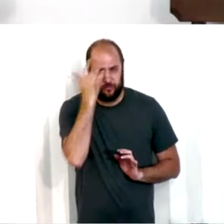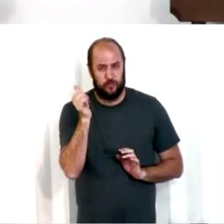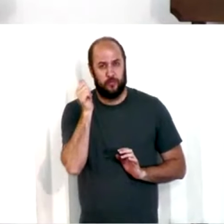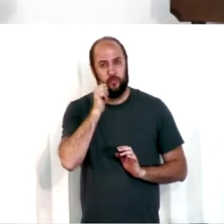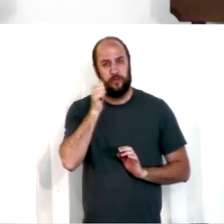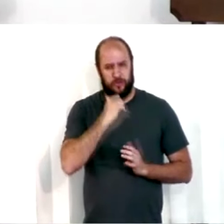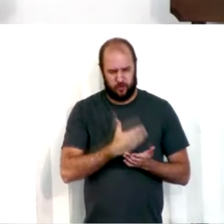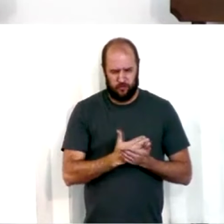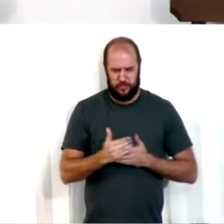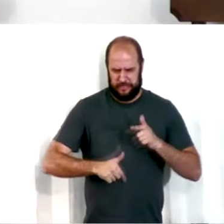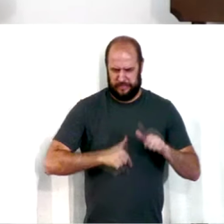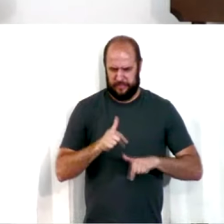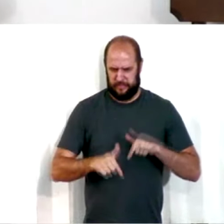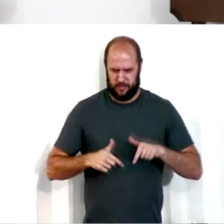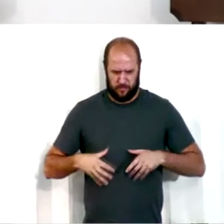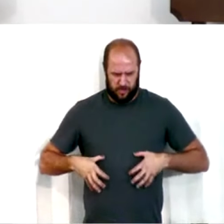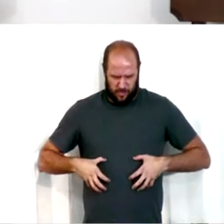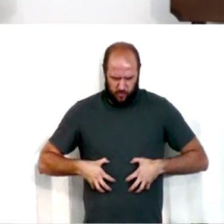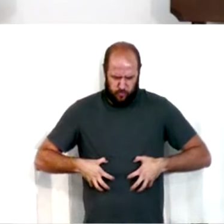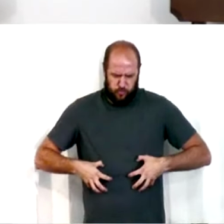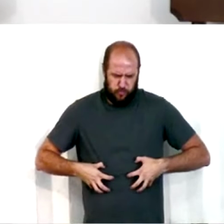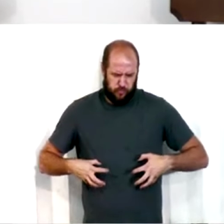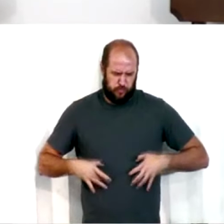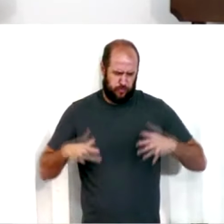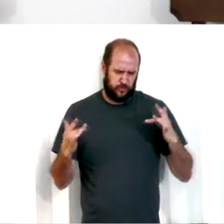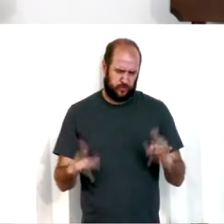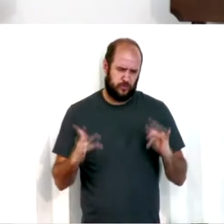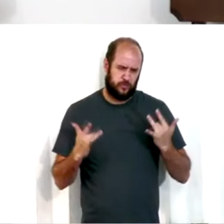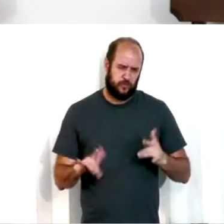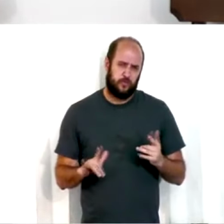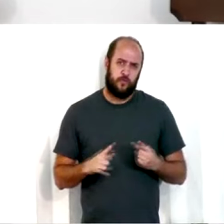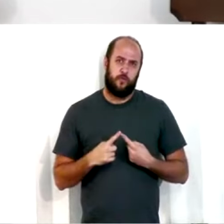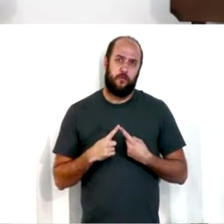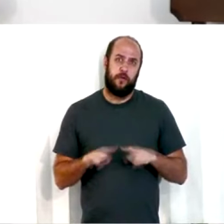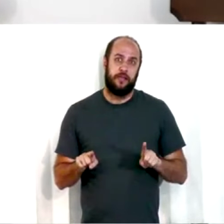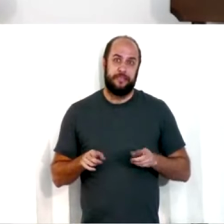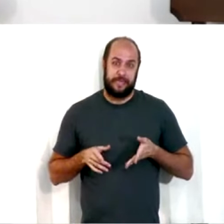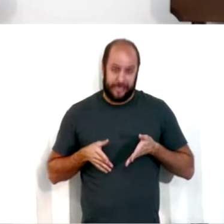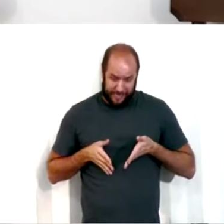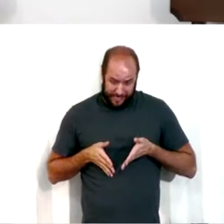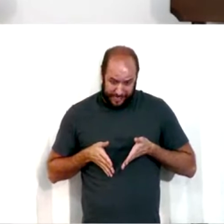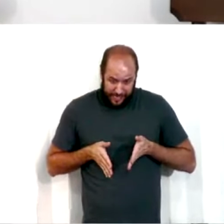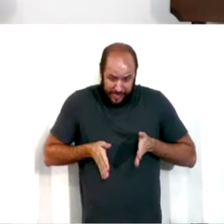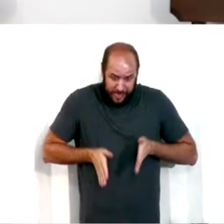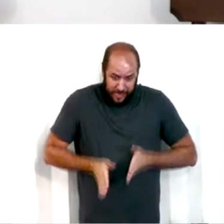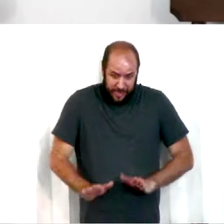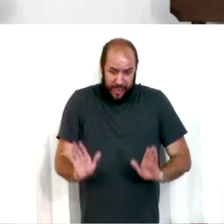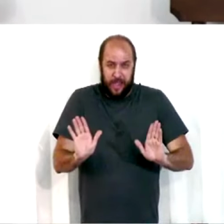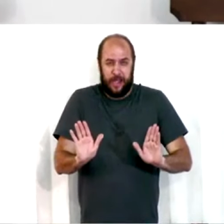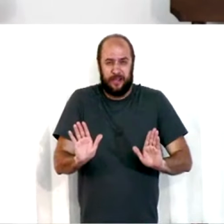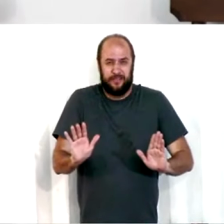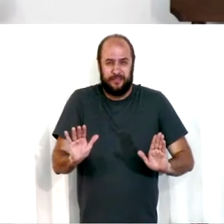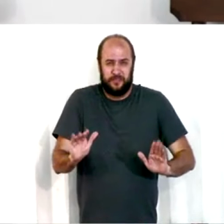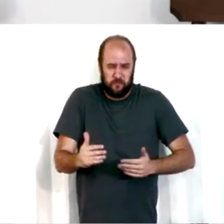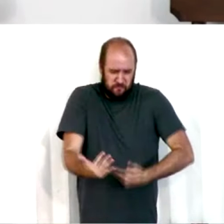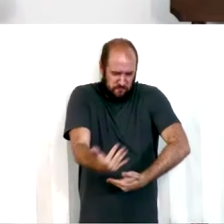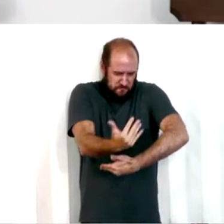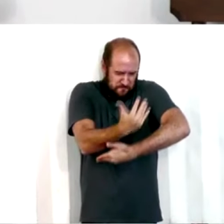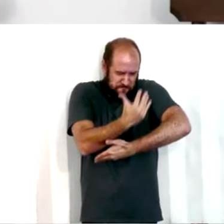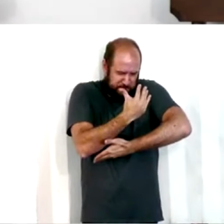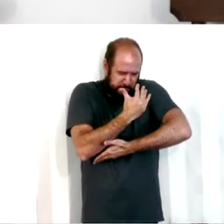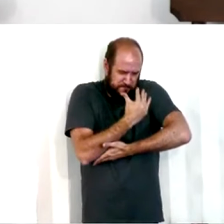trabalho de parto, né, muitas dores, mas no momento em que o neném nasce e que ela o segura em seus